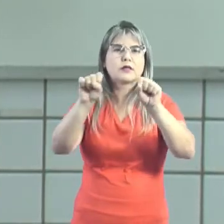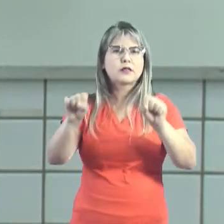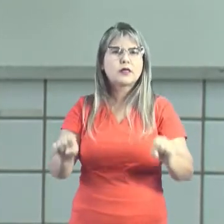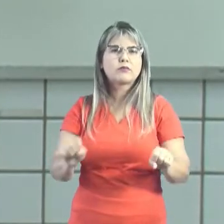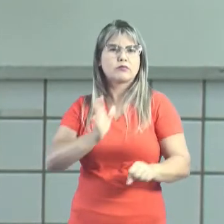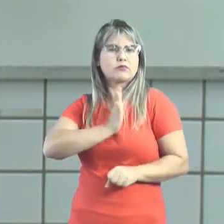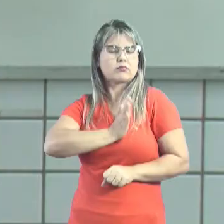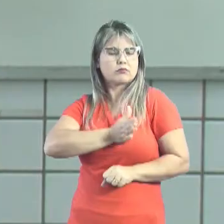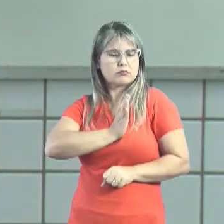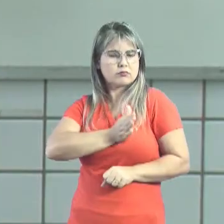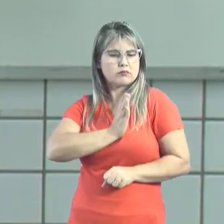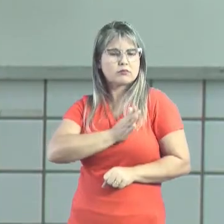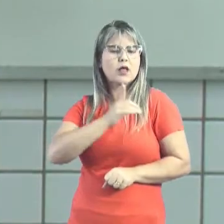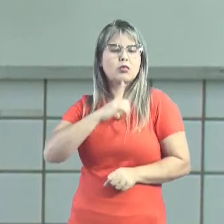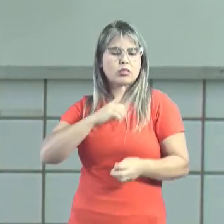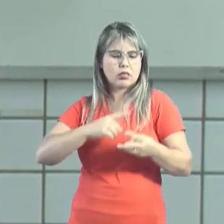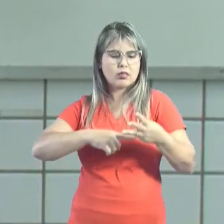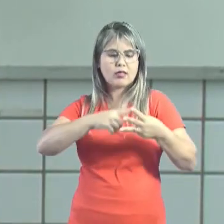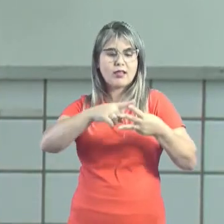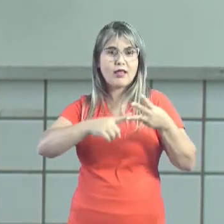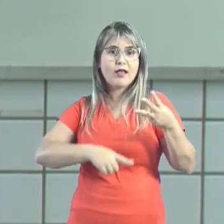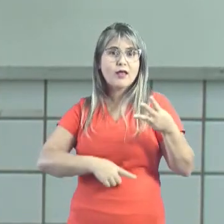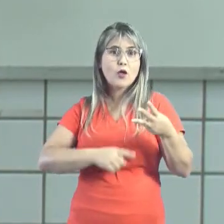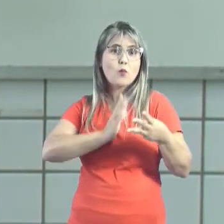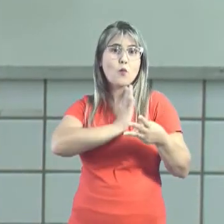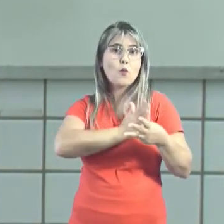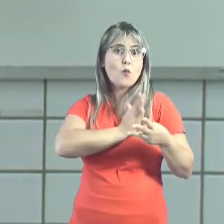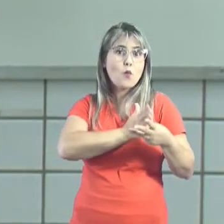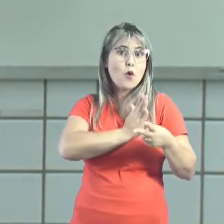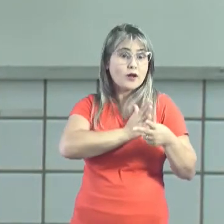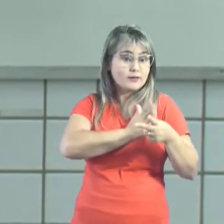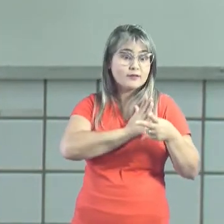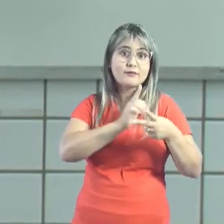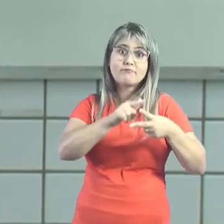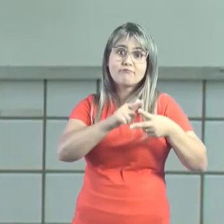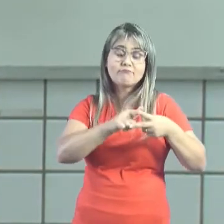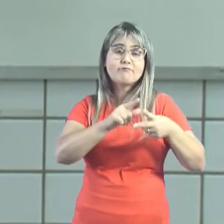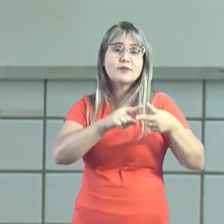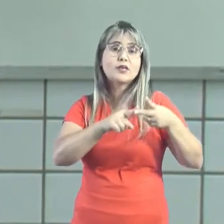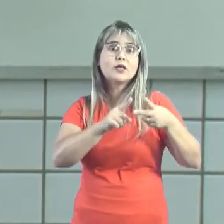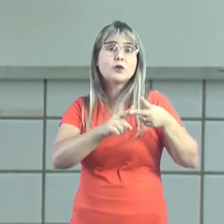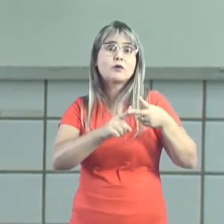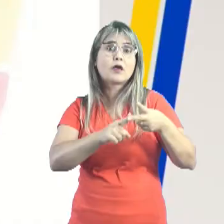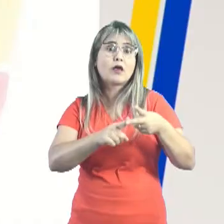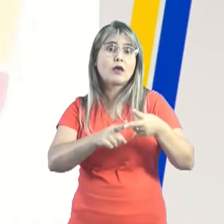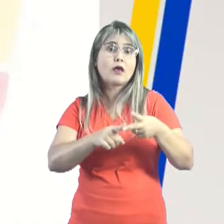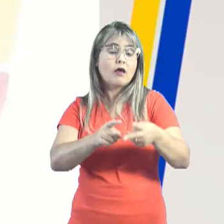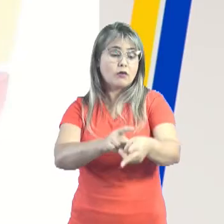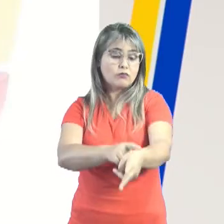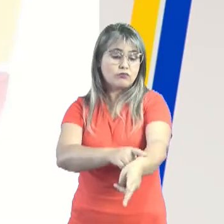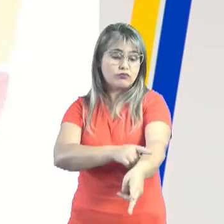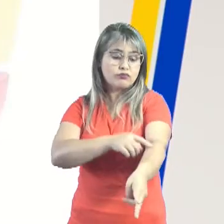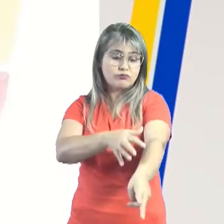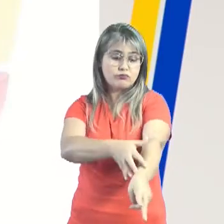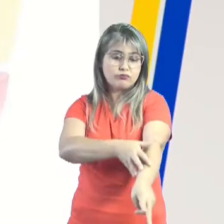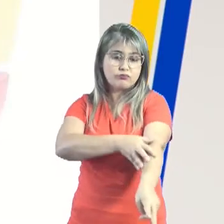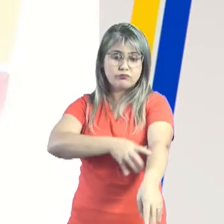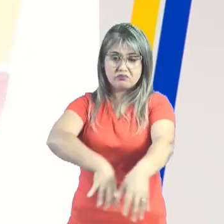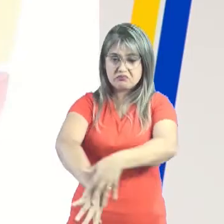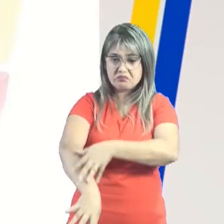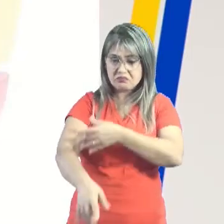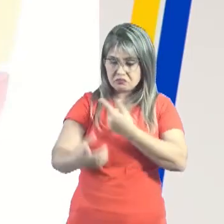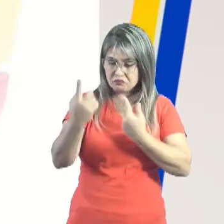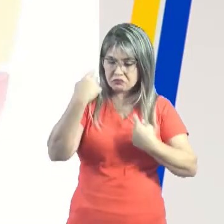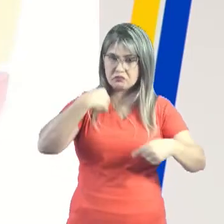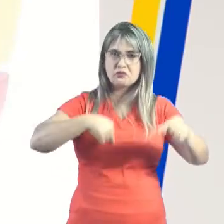pelo coração, pelos vasos sanguíneos. Mas só que dentro desses vasos sanguíneos, esses canos que circulam para o nosso corpo, alguns